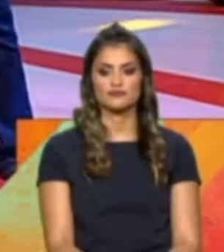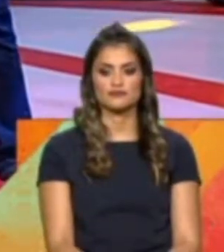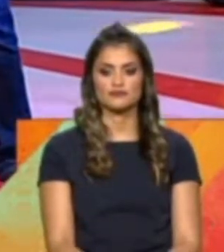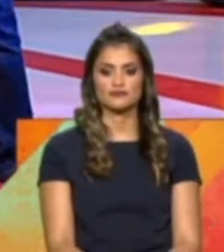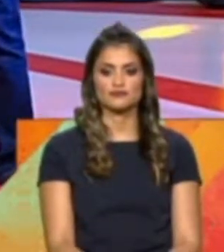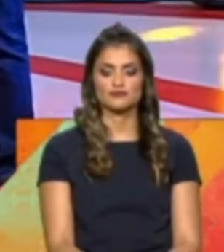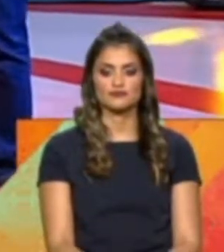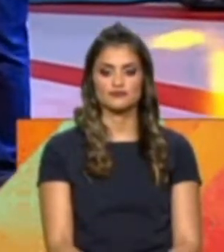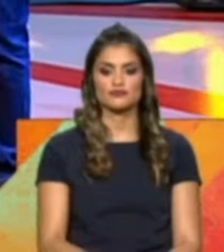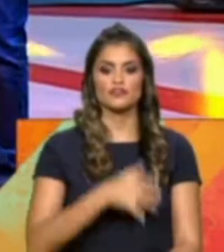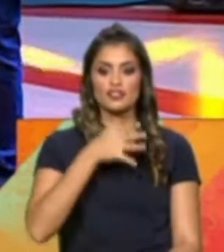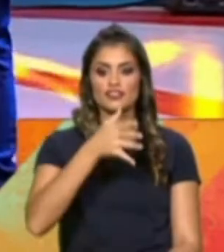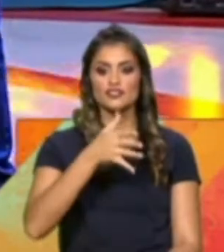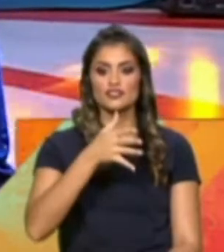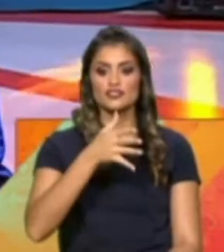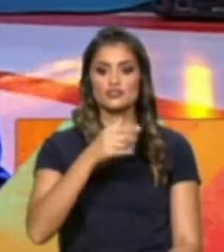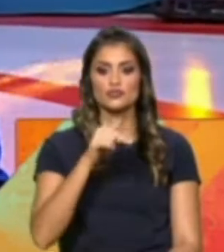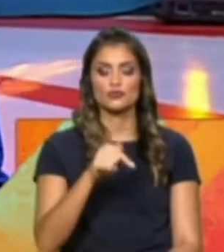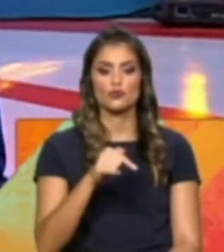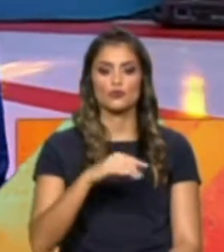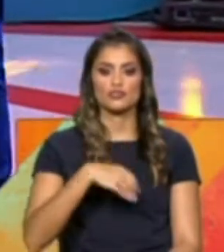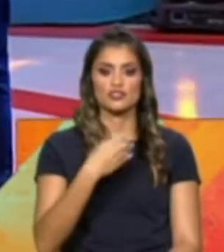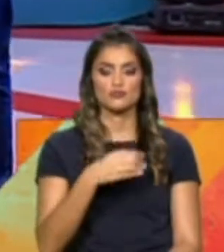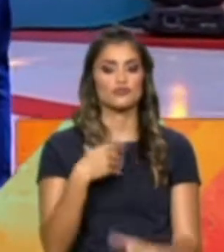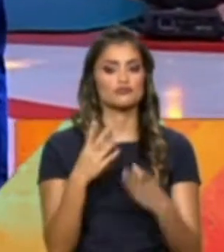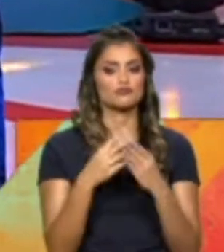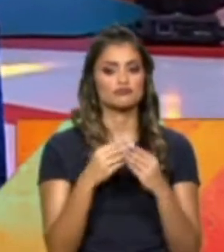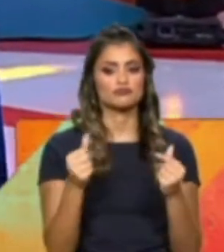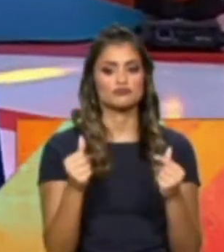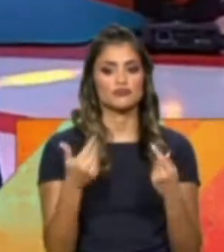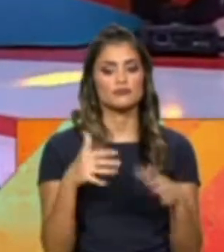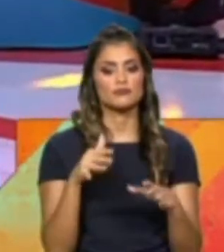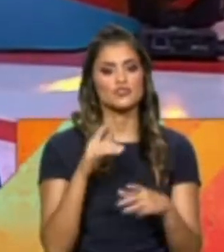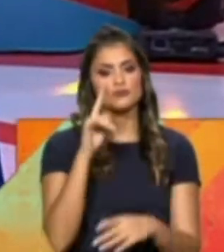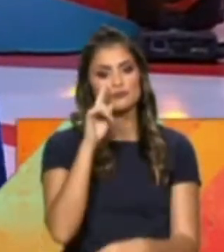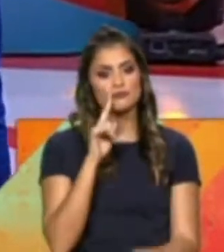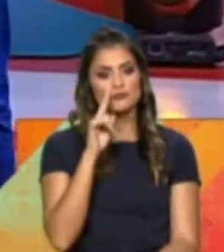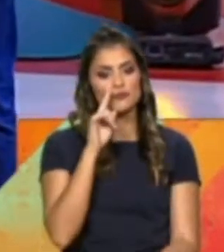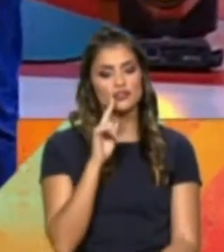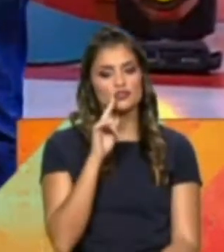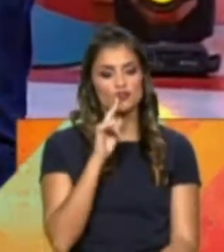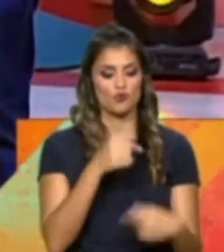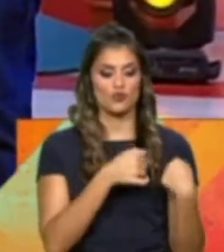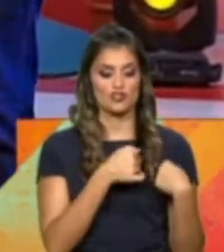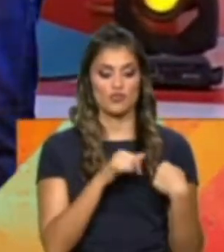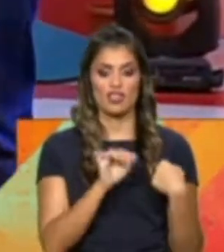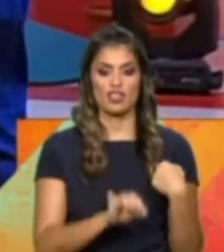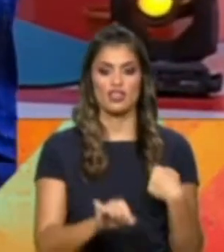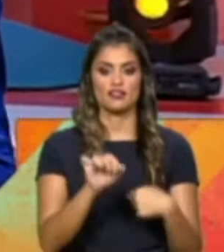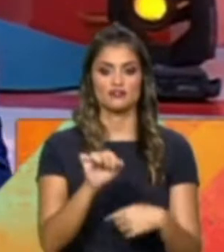Diz que os sentimentos se apagaram, mas mente ao seu coração.